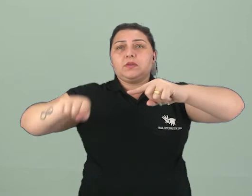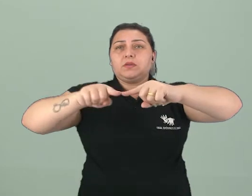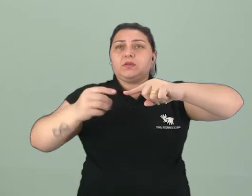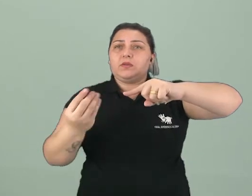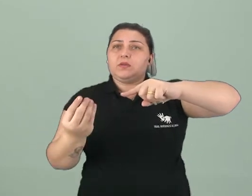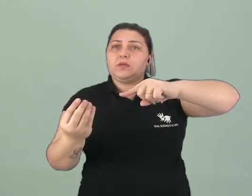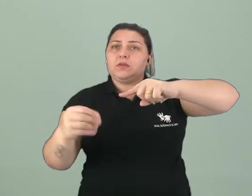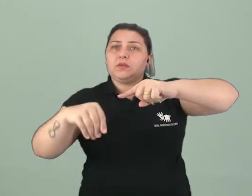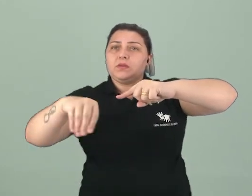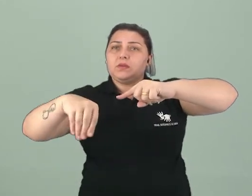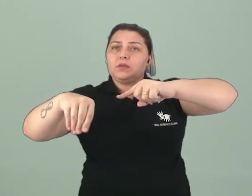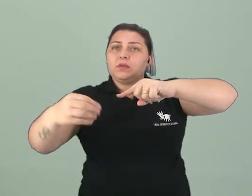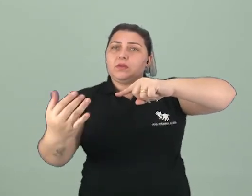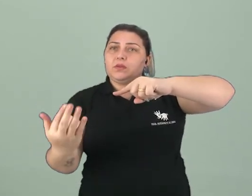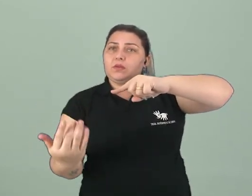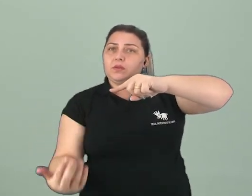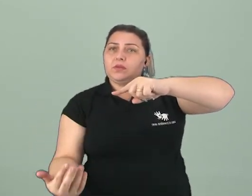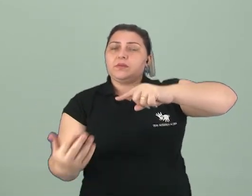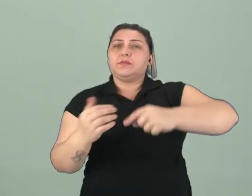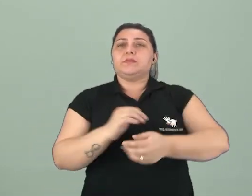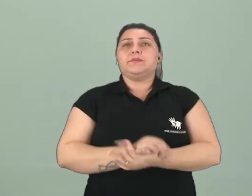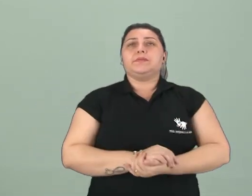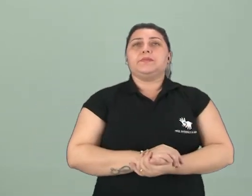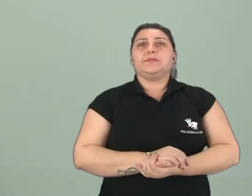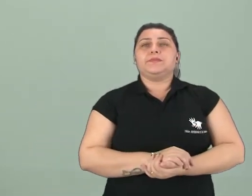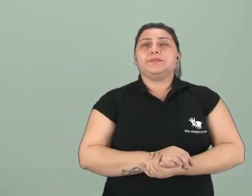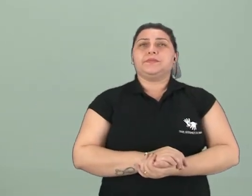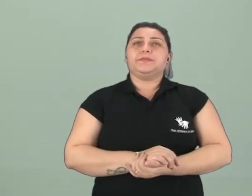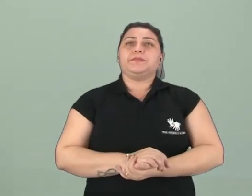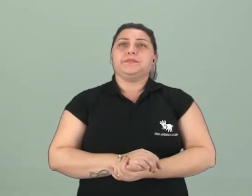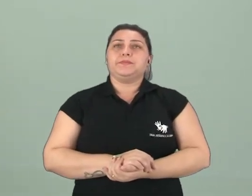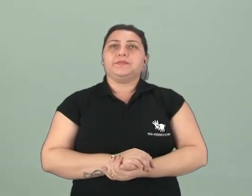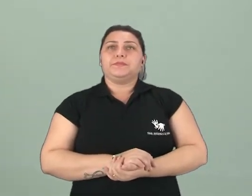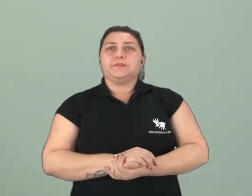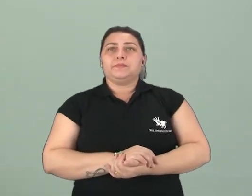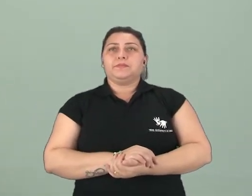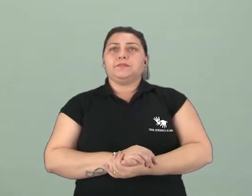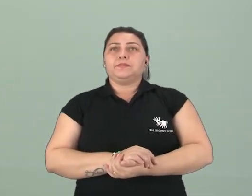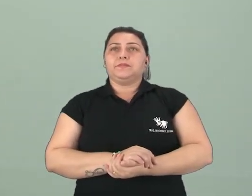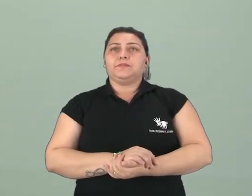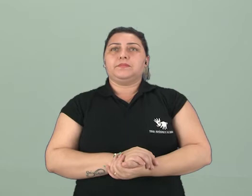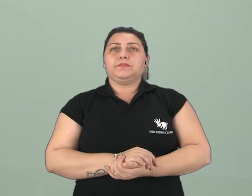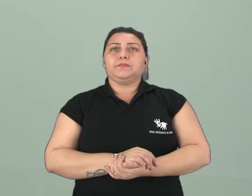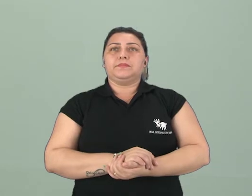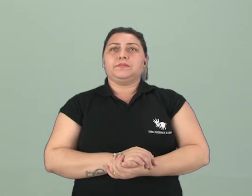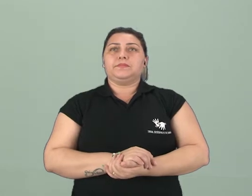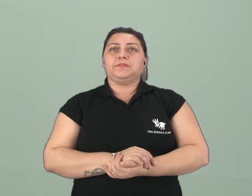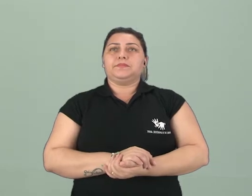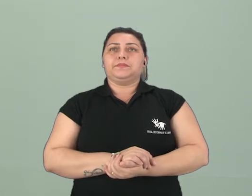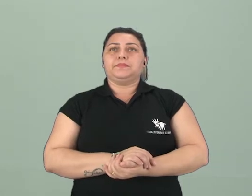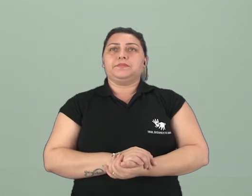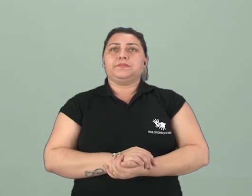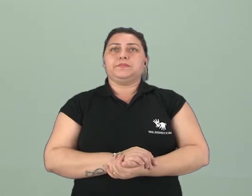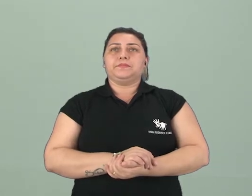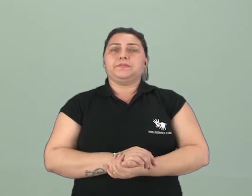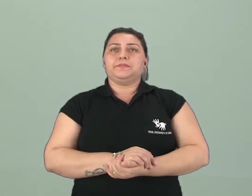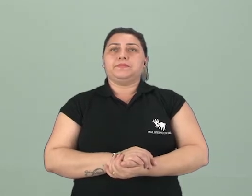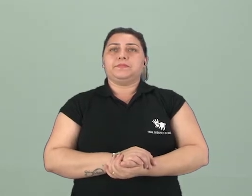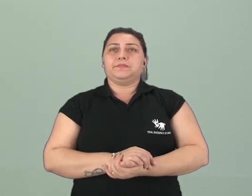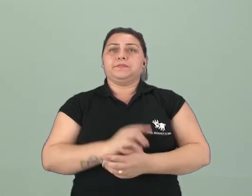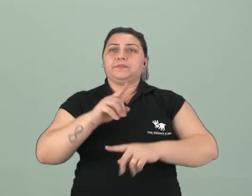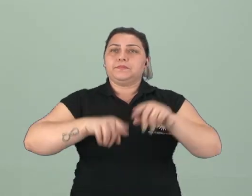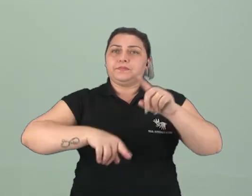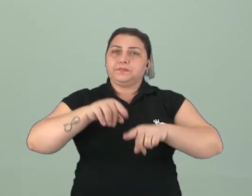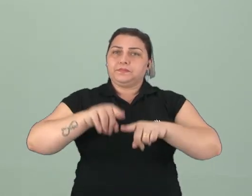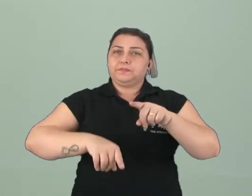areia iria se esvaziar, né? Iria passar ali para o outro lado. Então, esse foi um instrumento